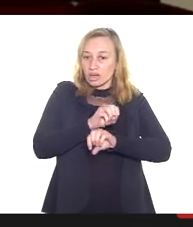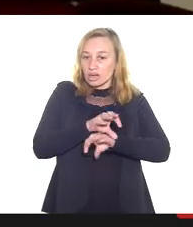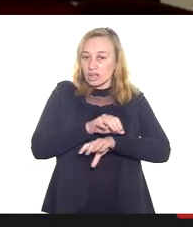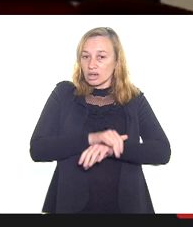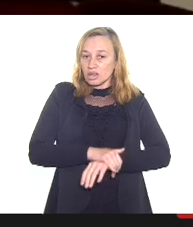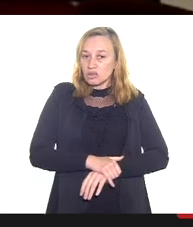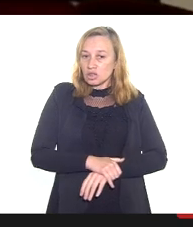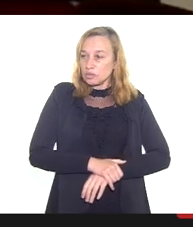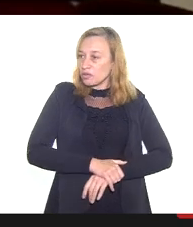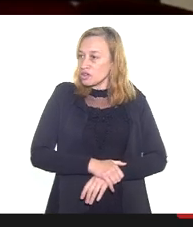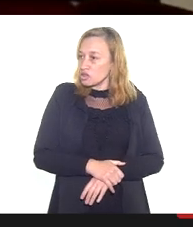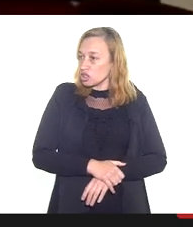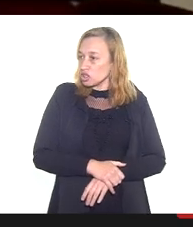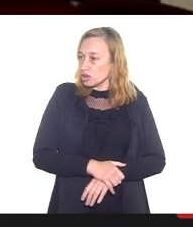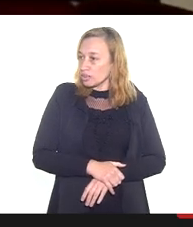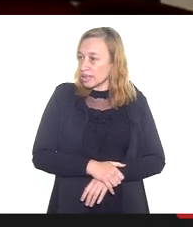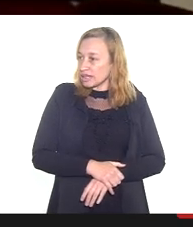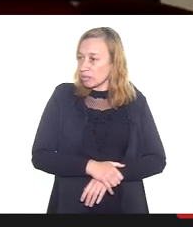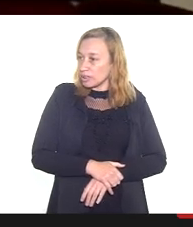É